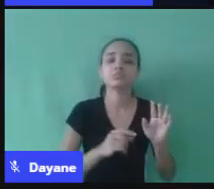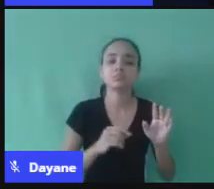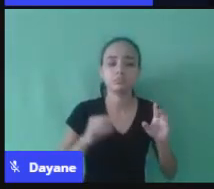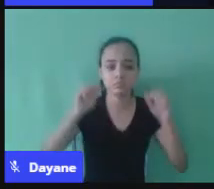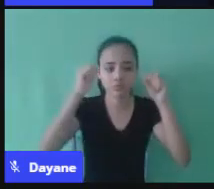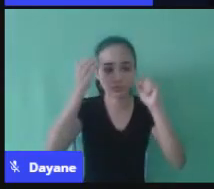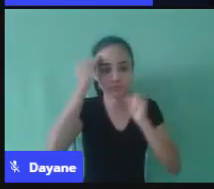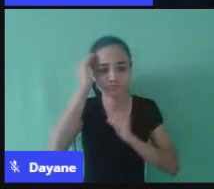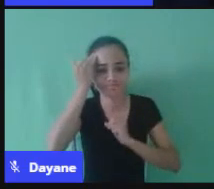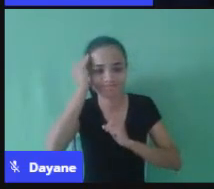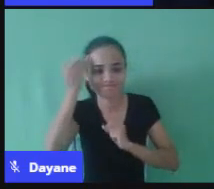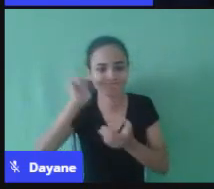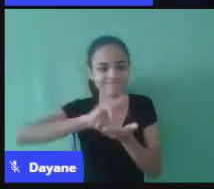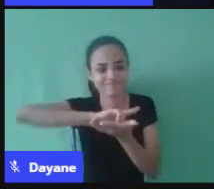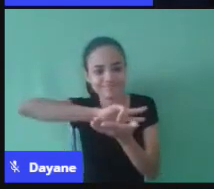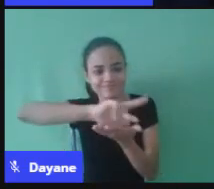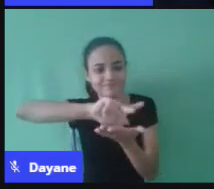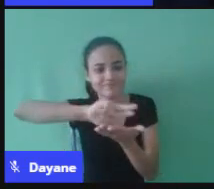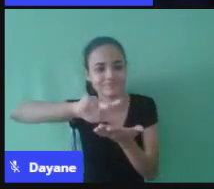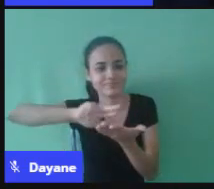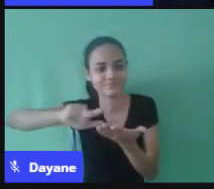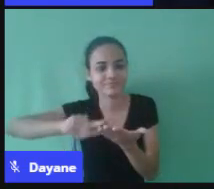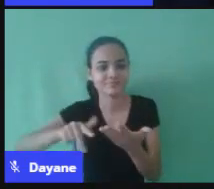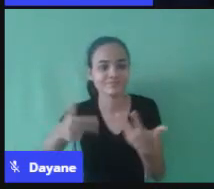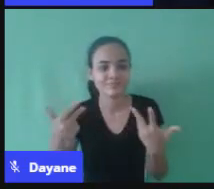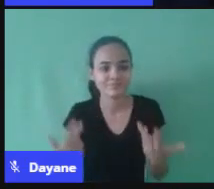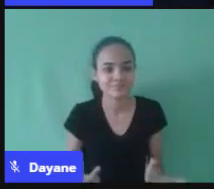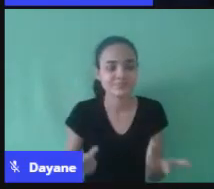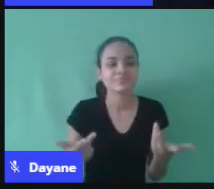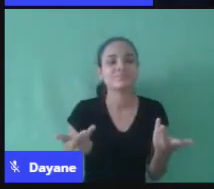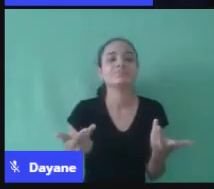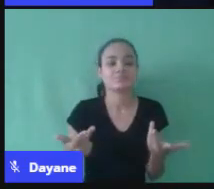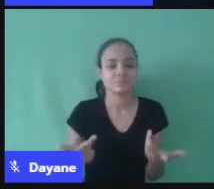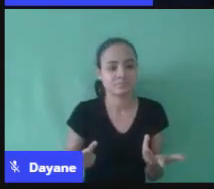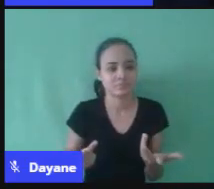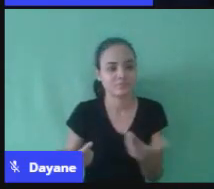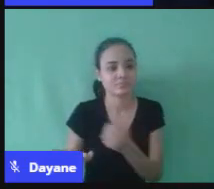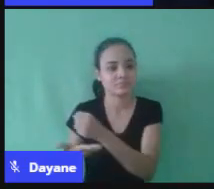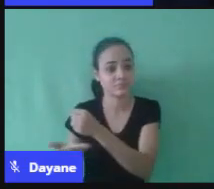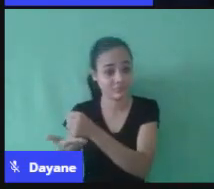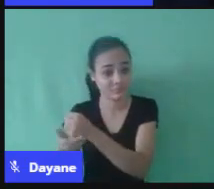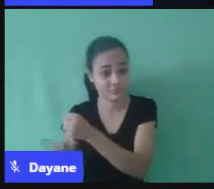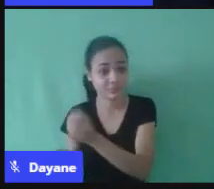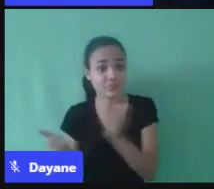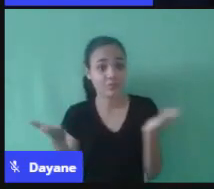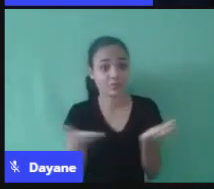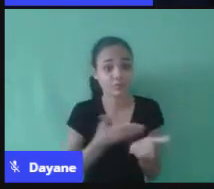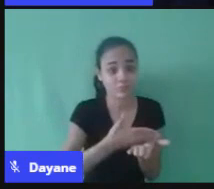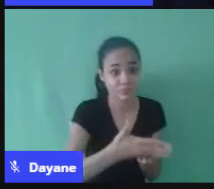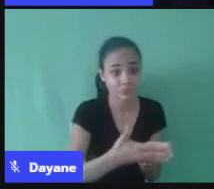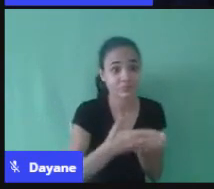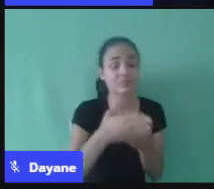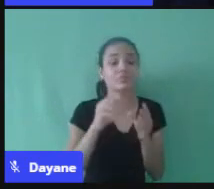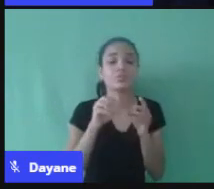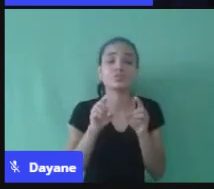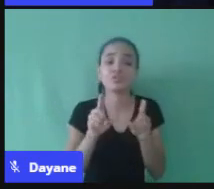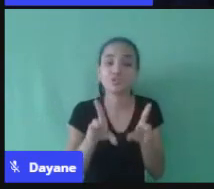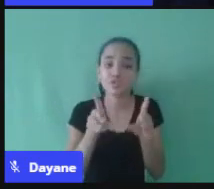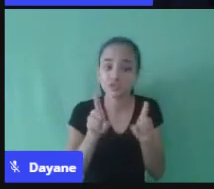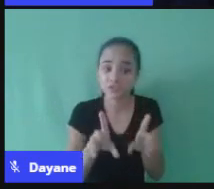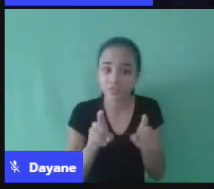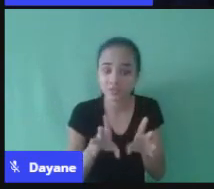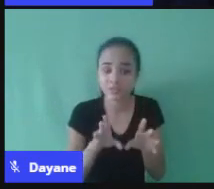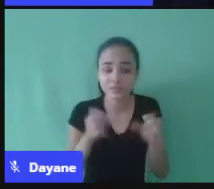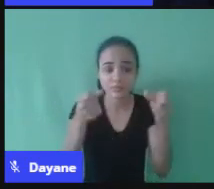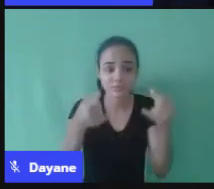agora adentrar as questões da prática didática com a Sônia. Então, depois de toda essa fala